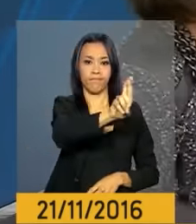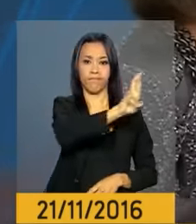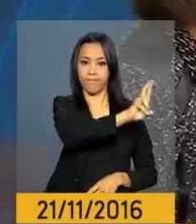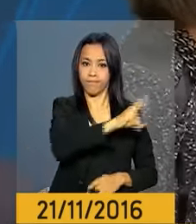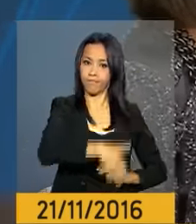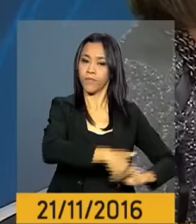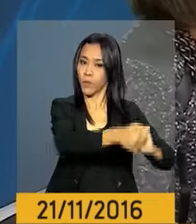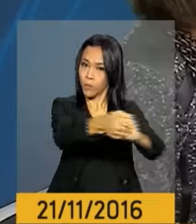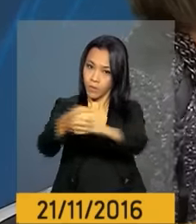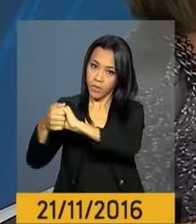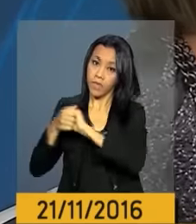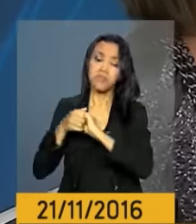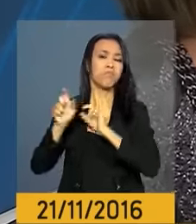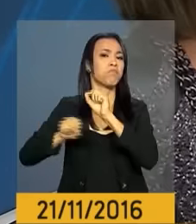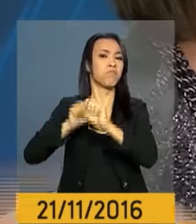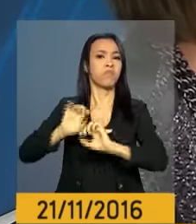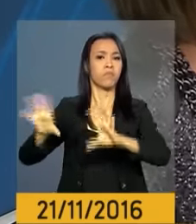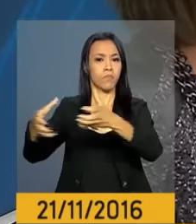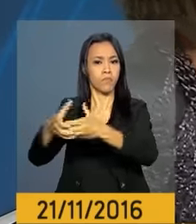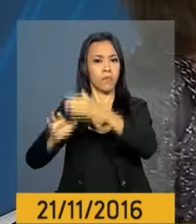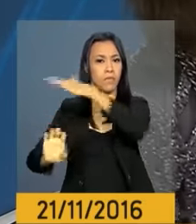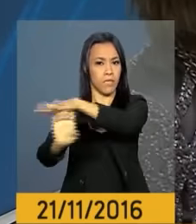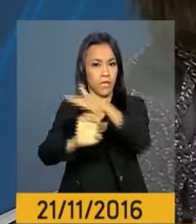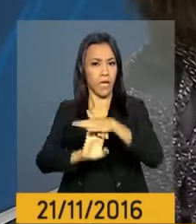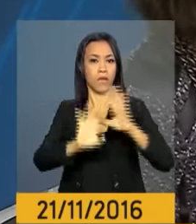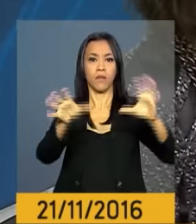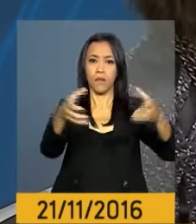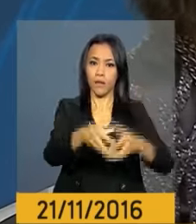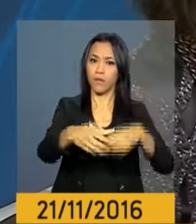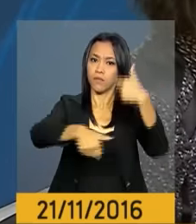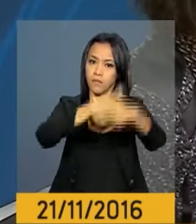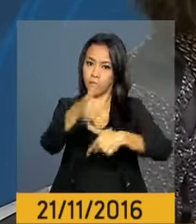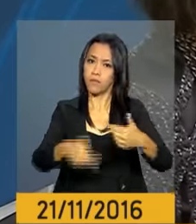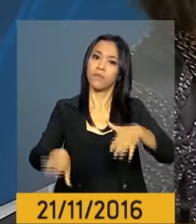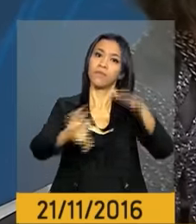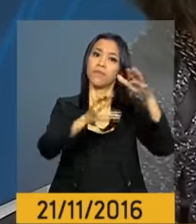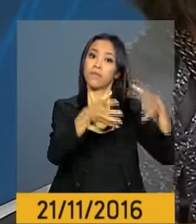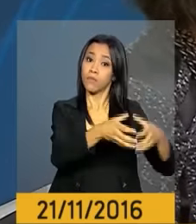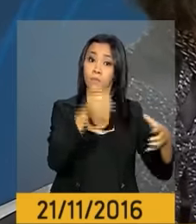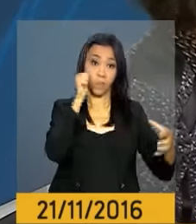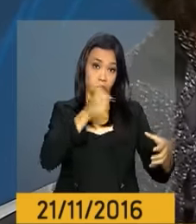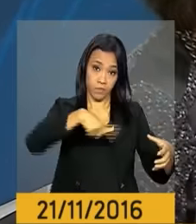de empresários, de trabalhadores, senhoras,